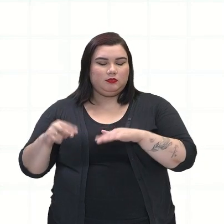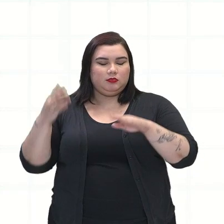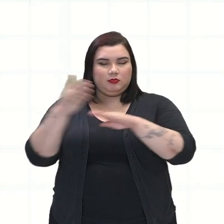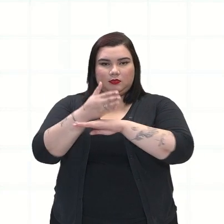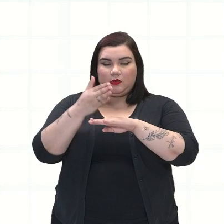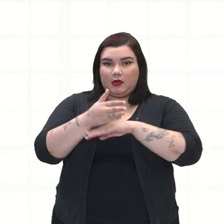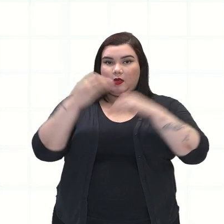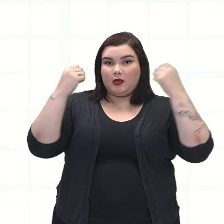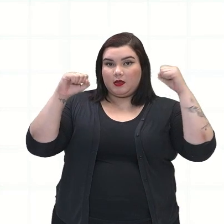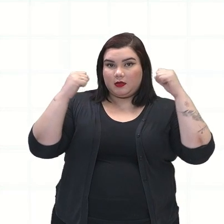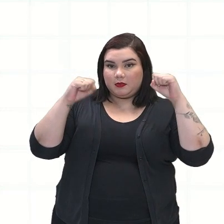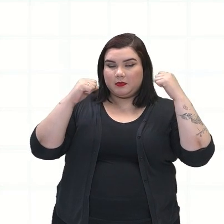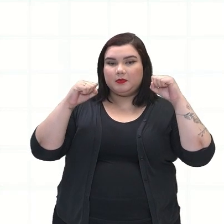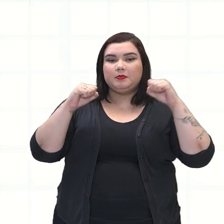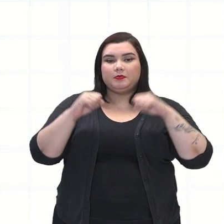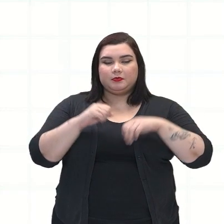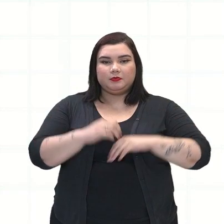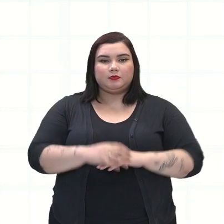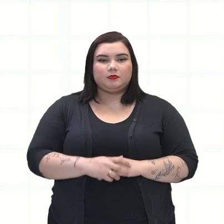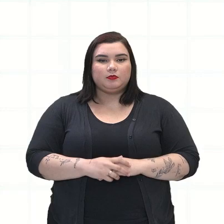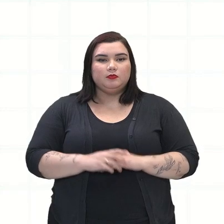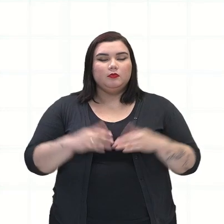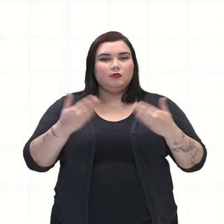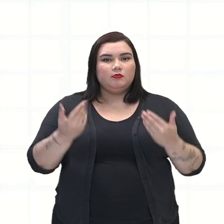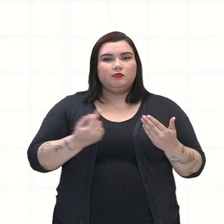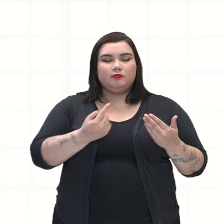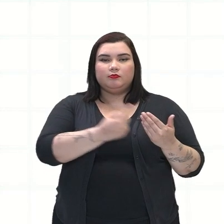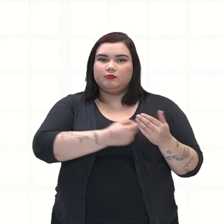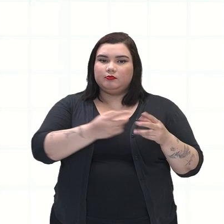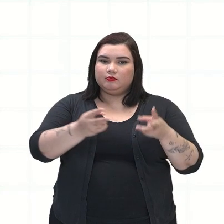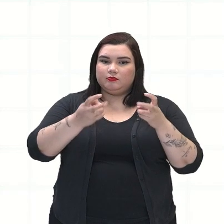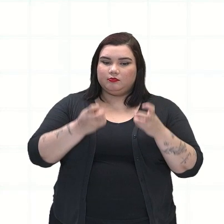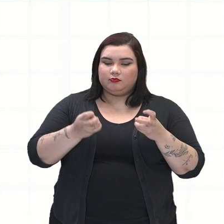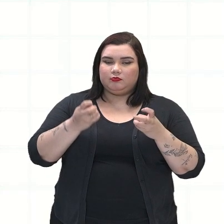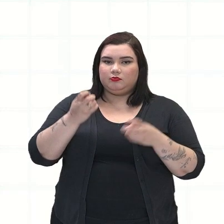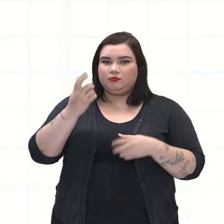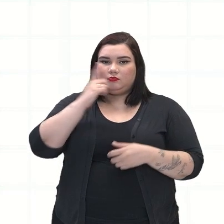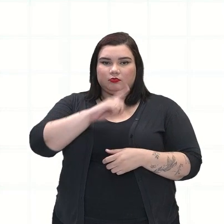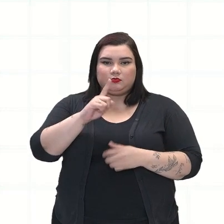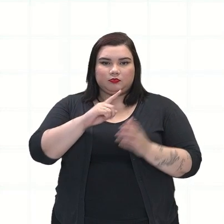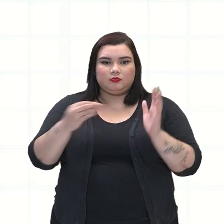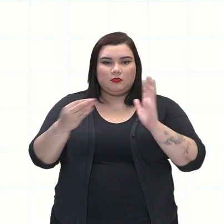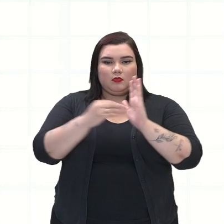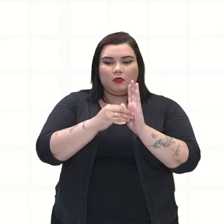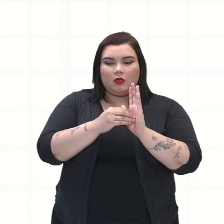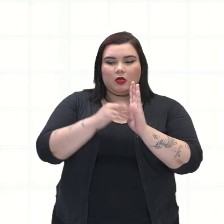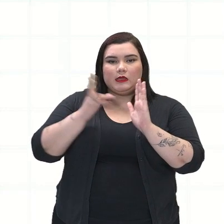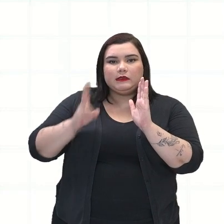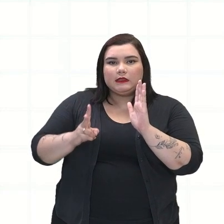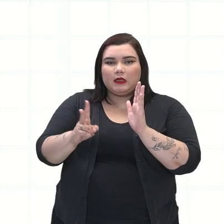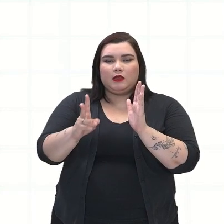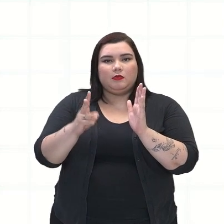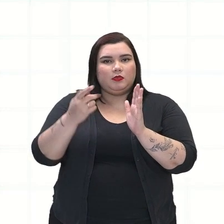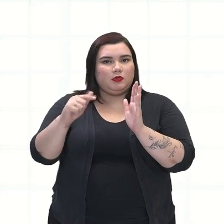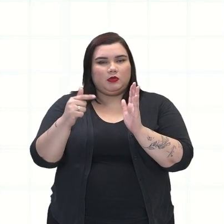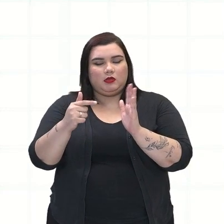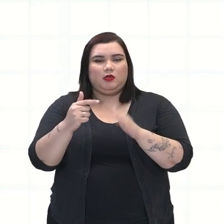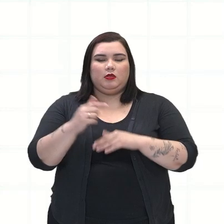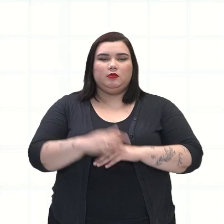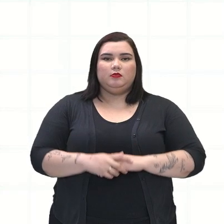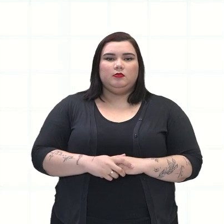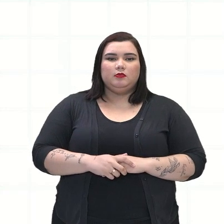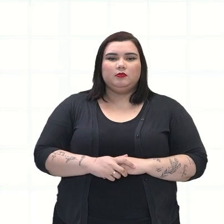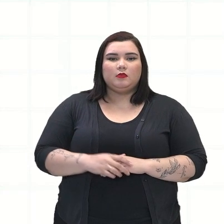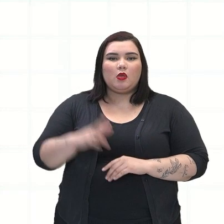academia. Então, como a gente viu, não dá pra marcar o always, porque ele não conseguiu ir todos os dias.